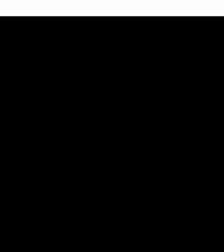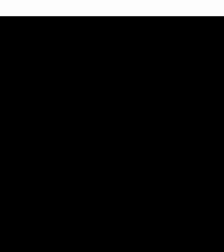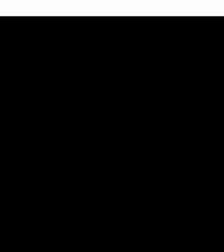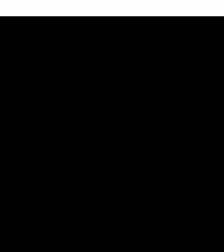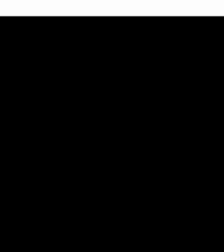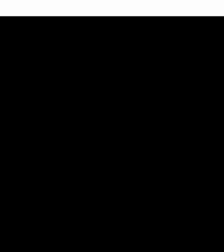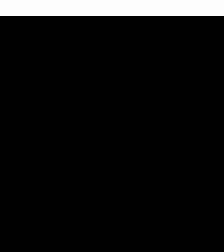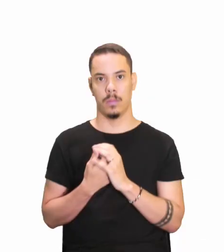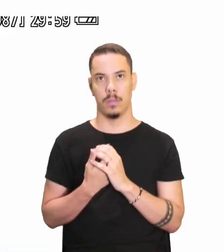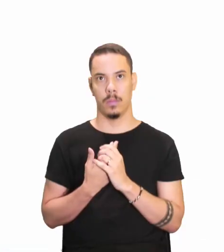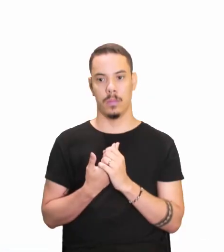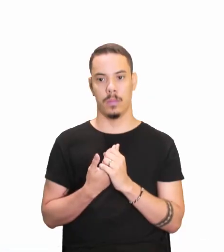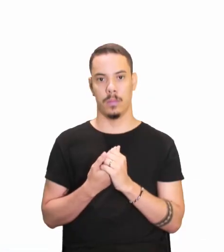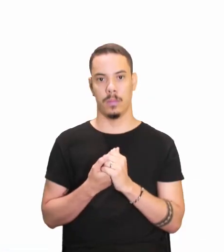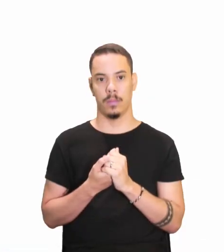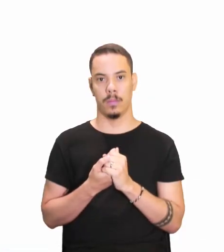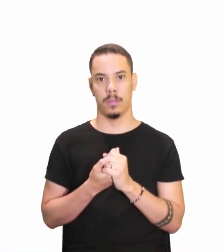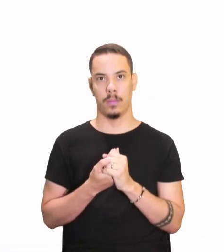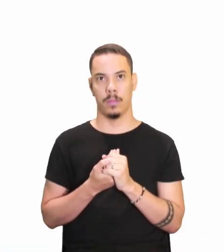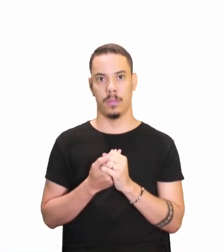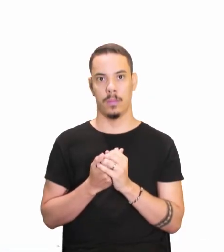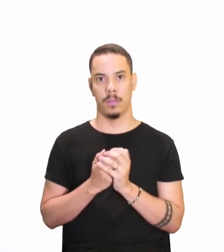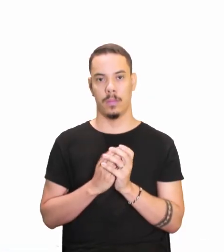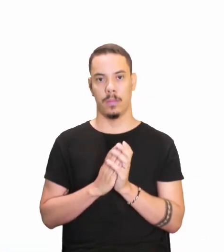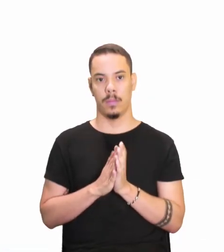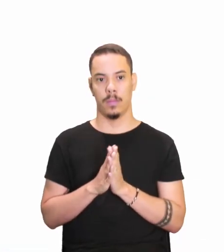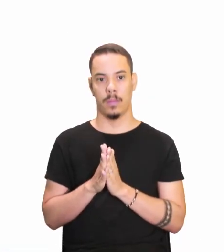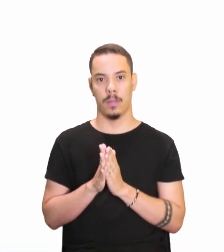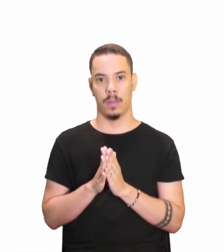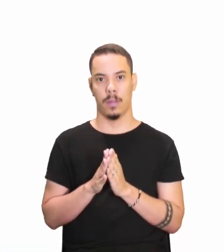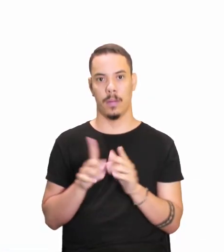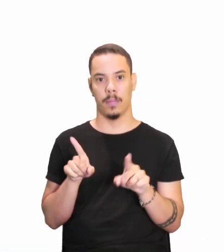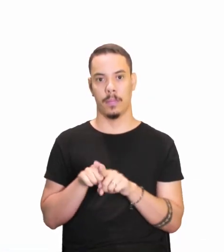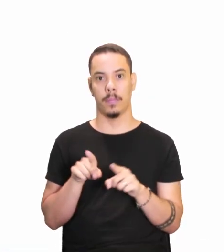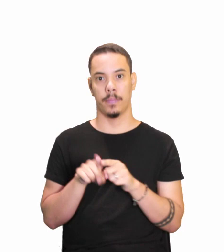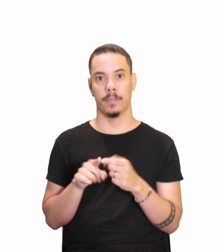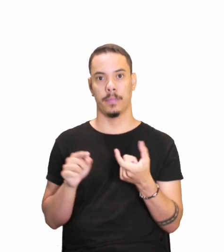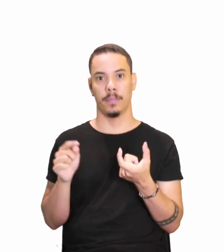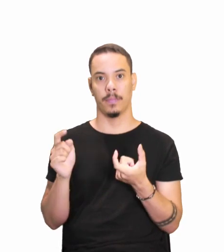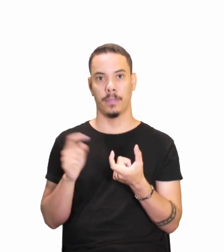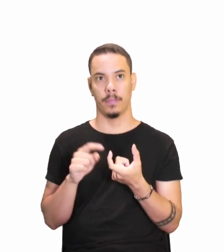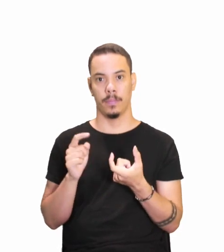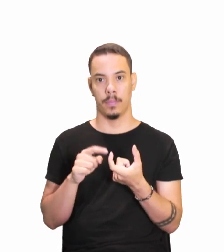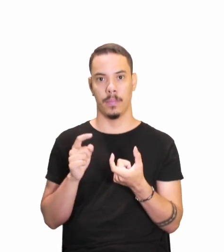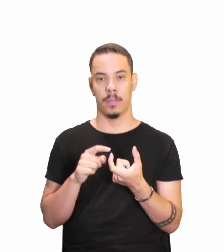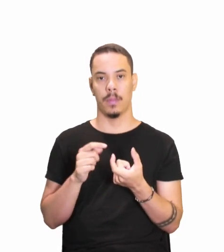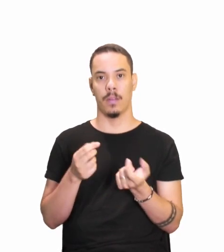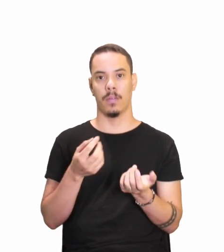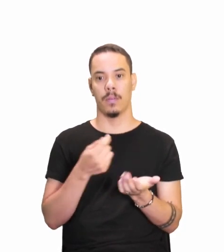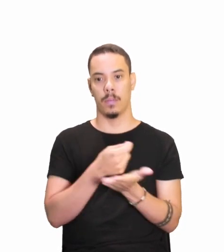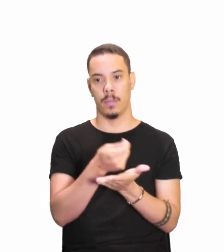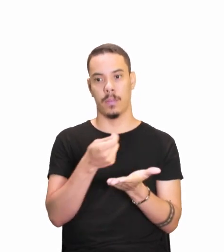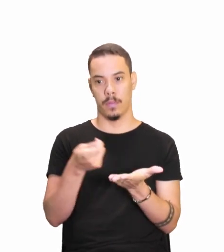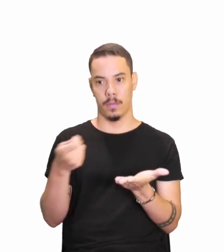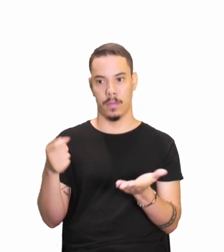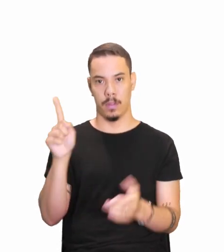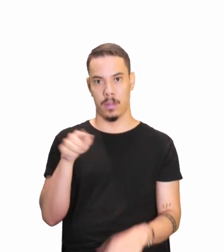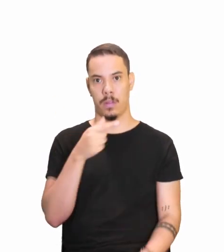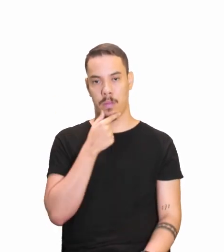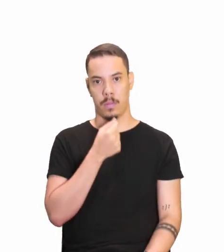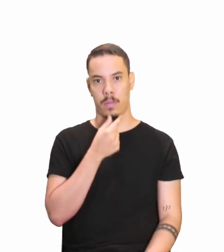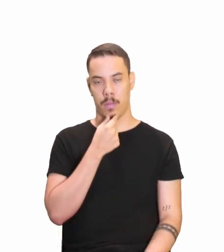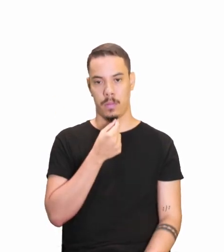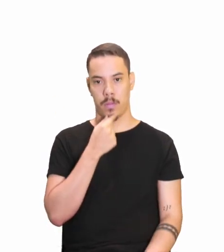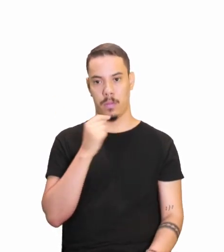plural. Belezinha? E a palavra panfletos, olha só. Masculino está no plural? Então,